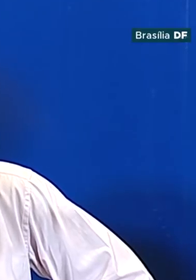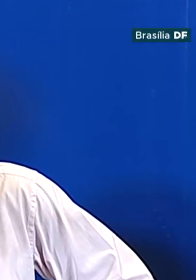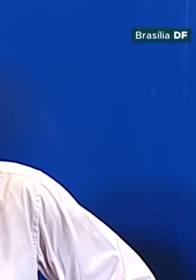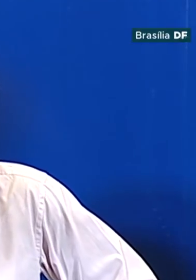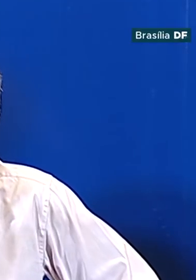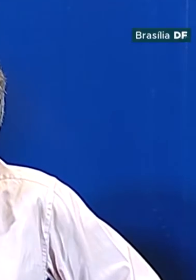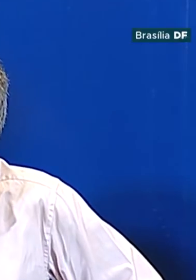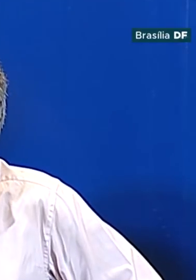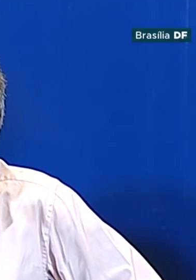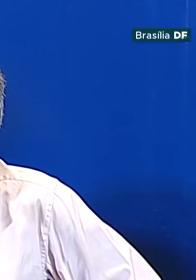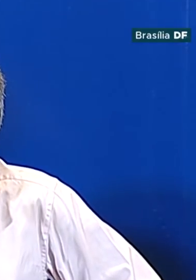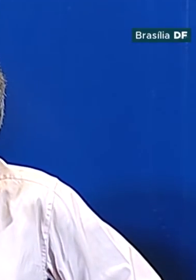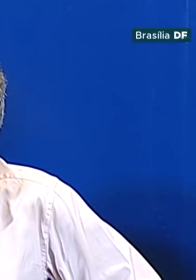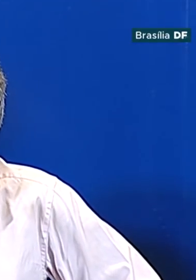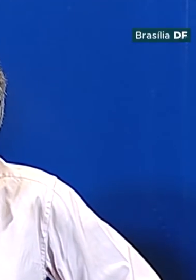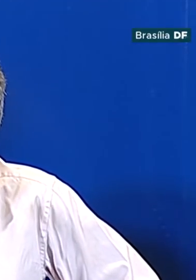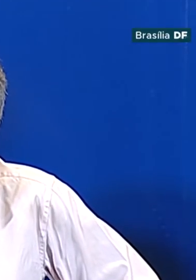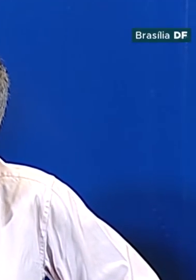Querem